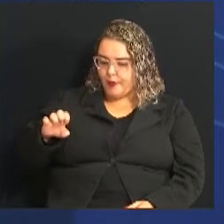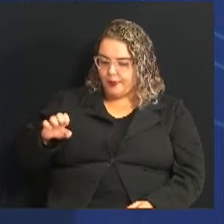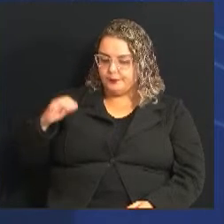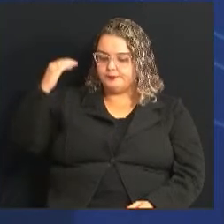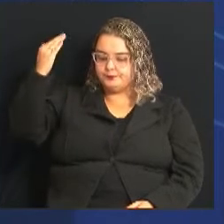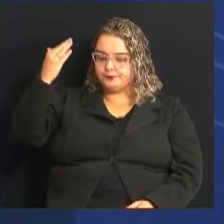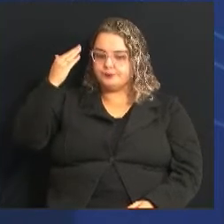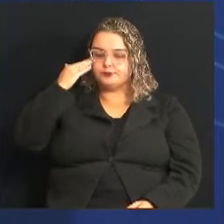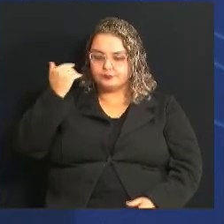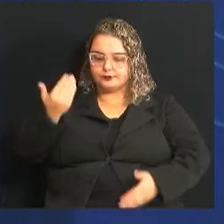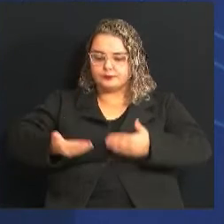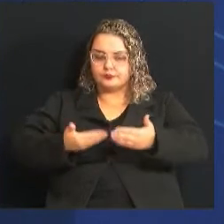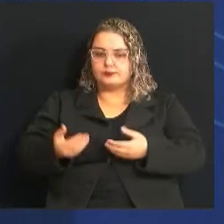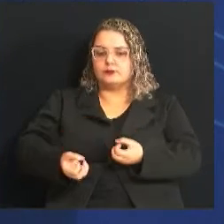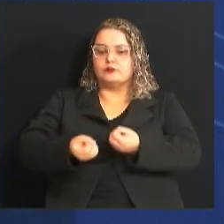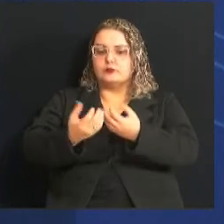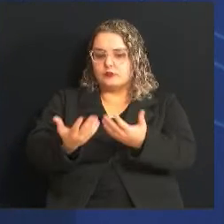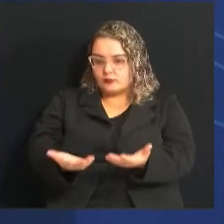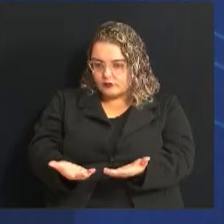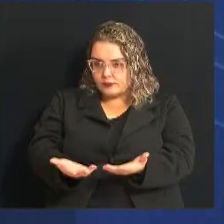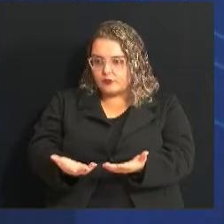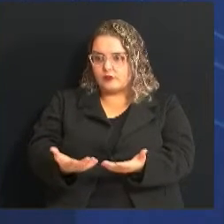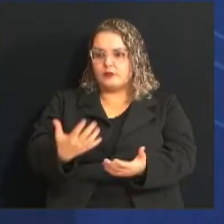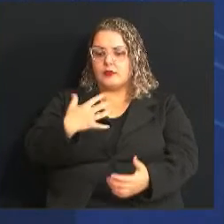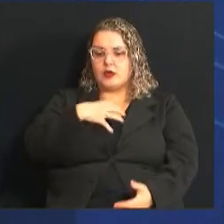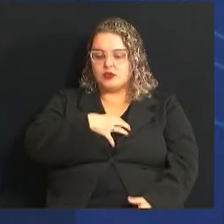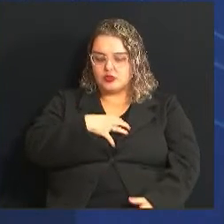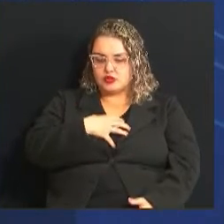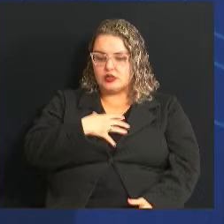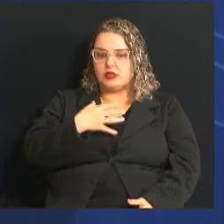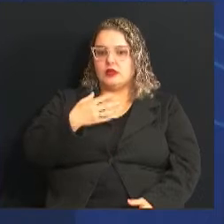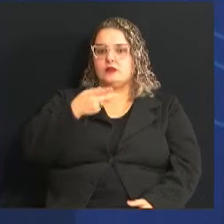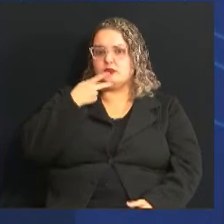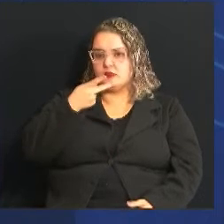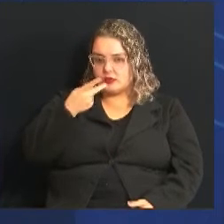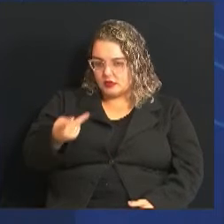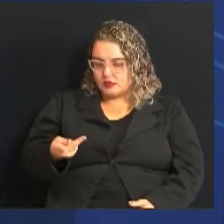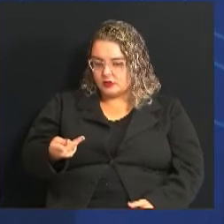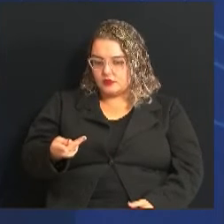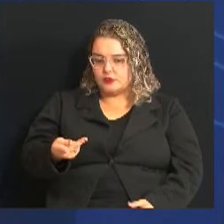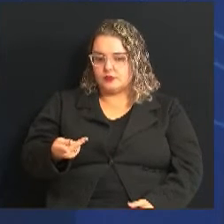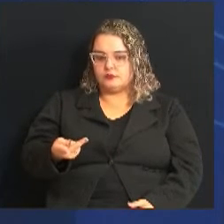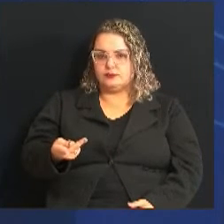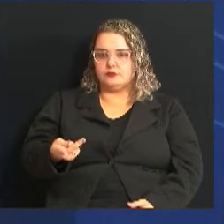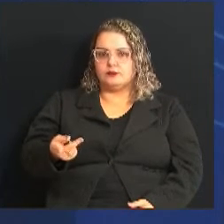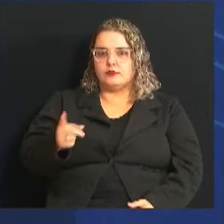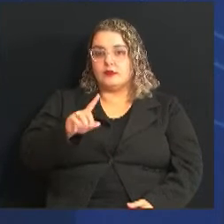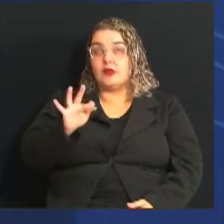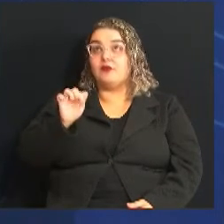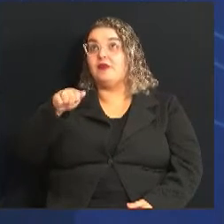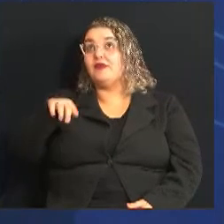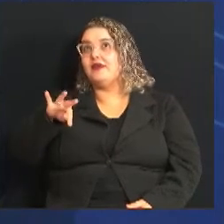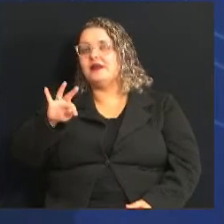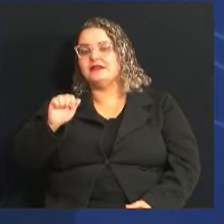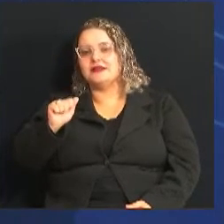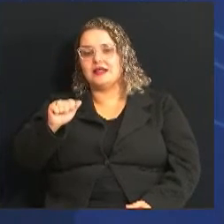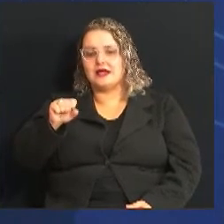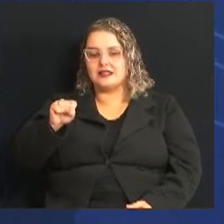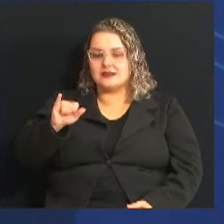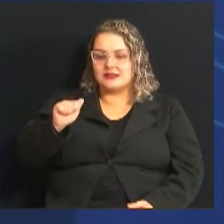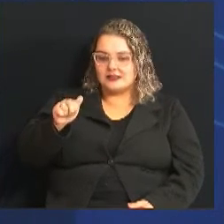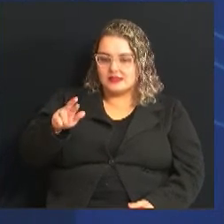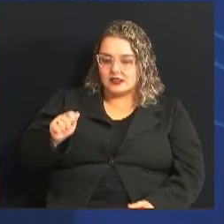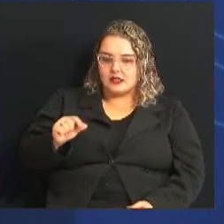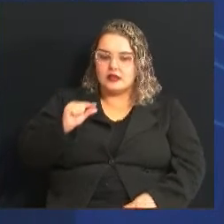então, dar essa decisão da forma como você disse, sem fantasiar e contando aos pouquinhos.